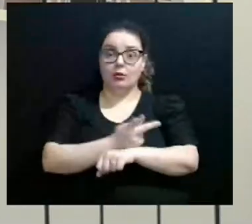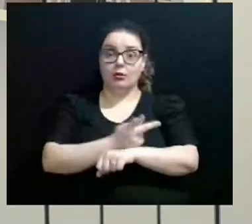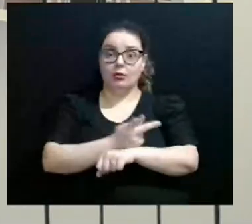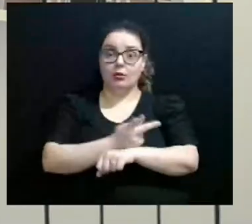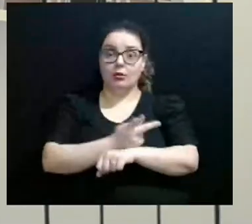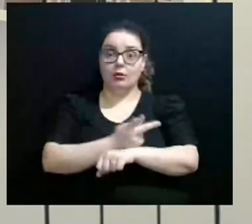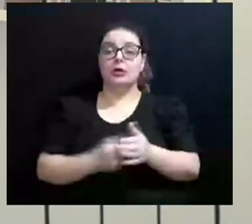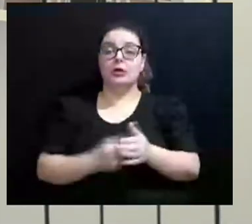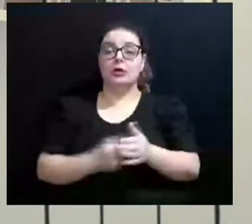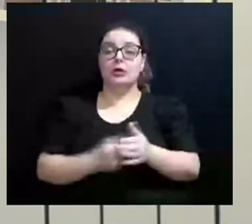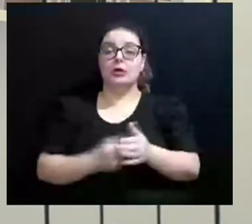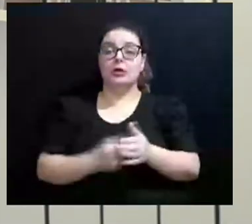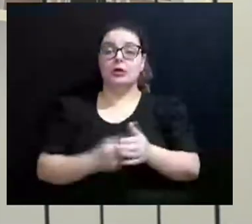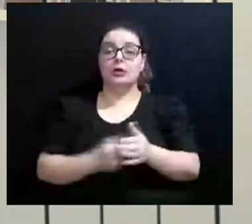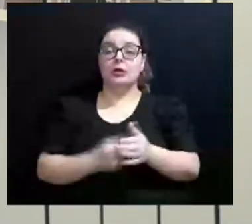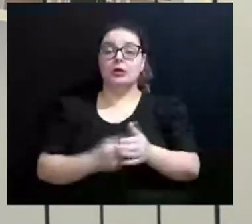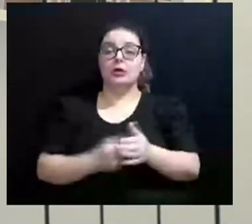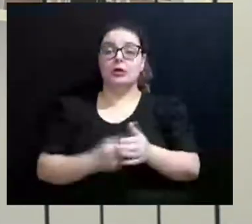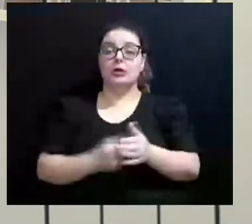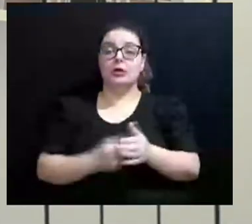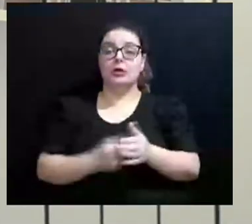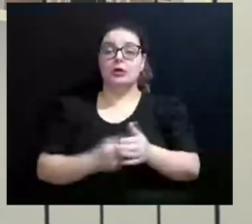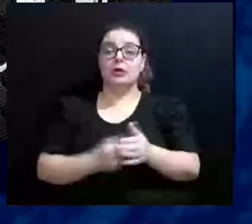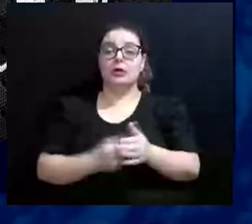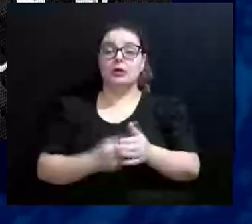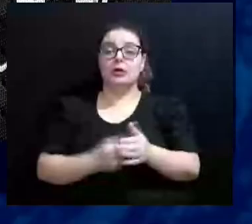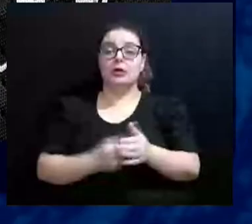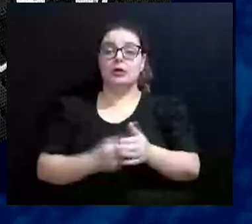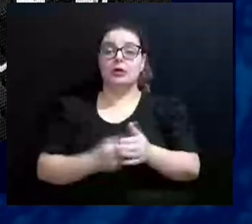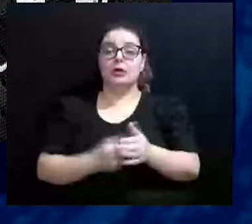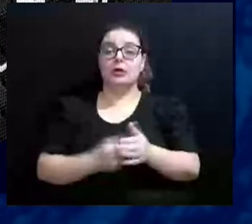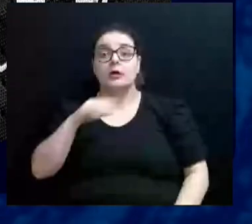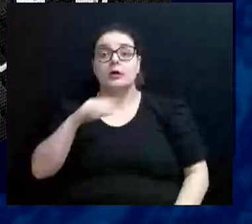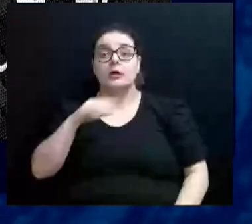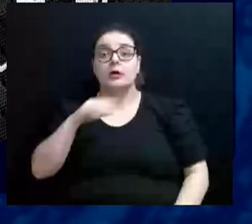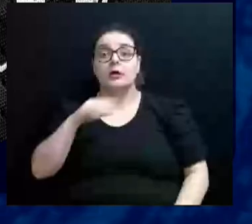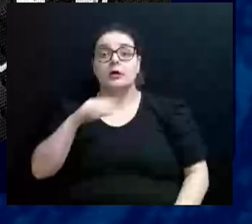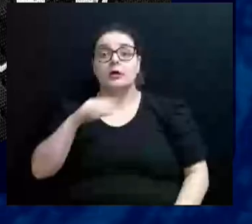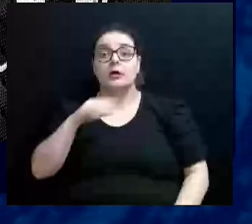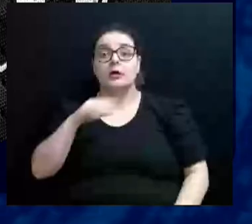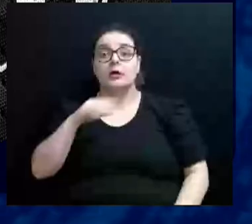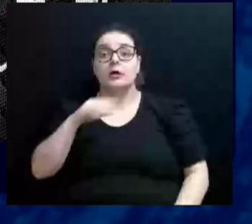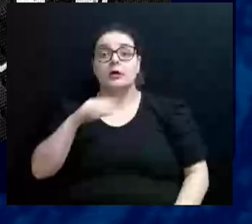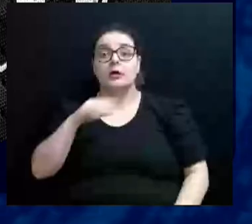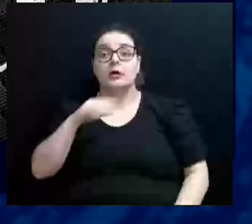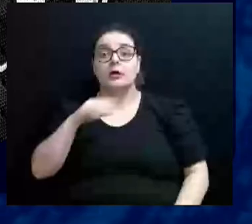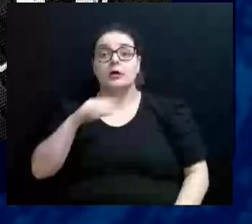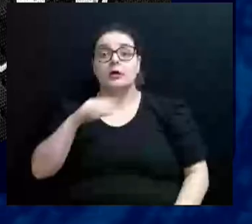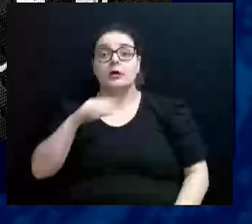no sabadão, a Macaca enfrenta o Capivariano fora de casa